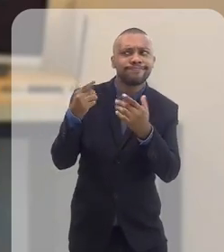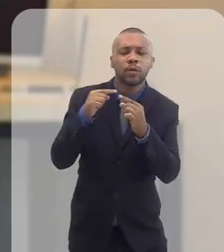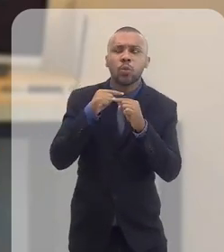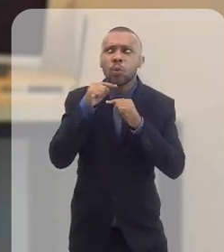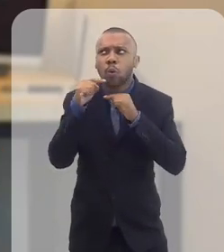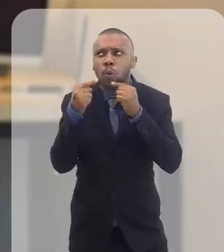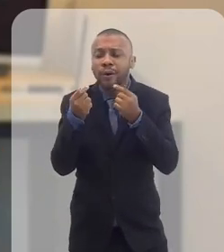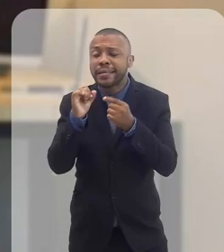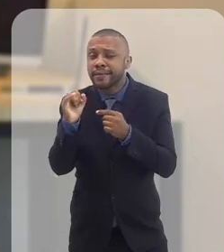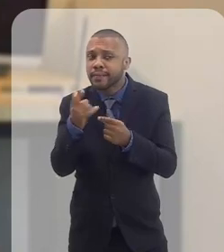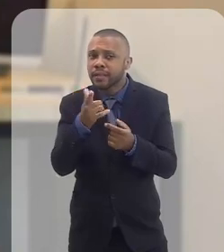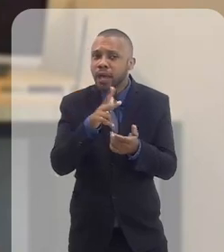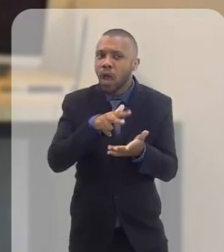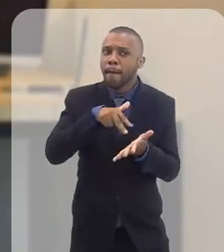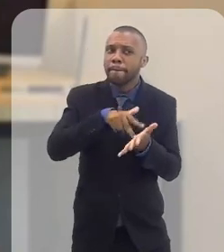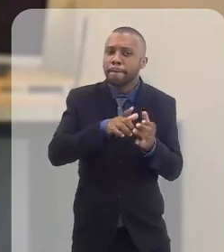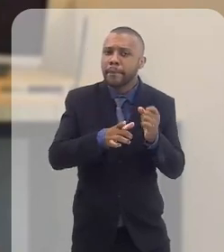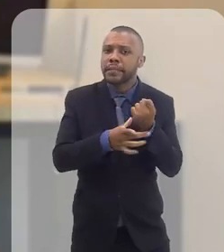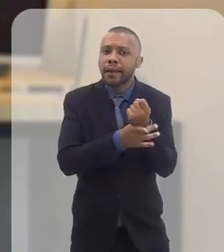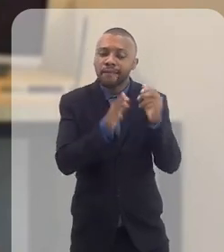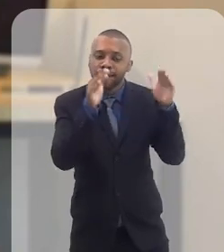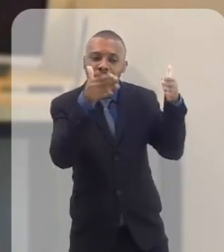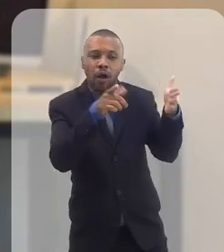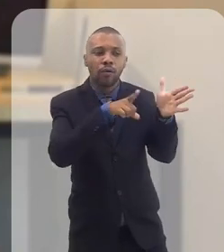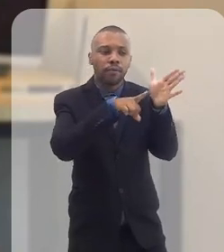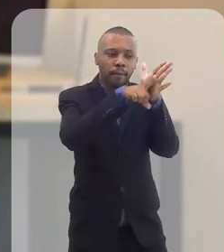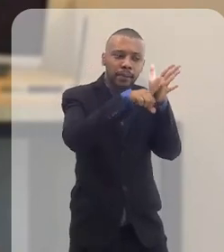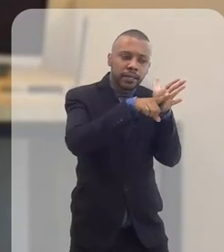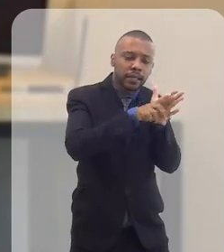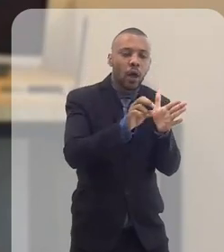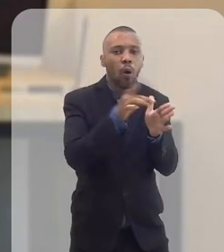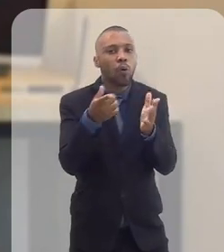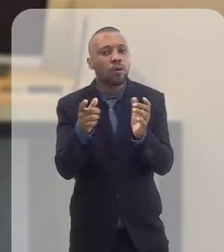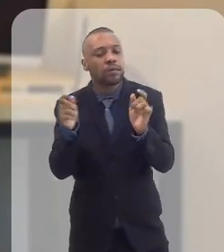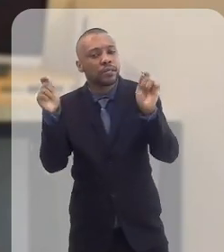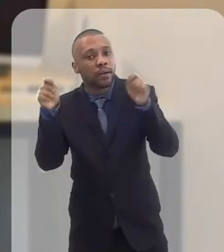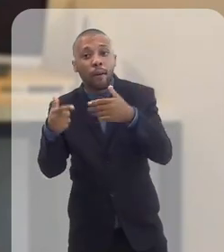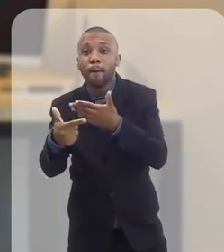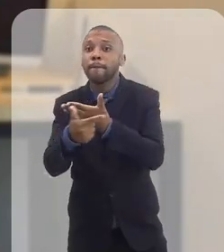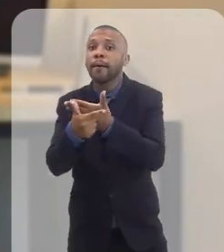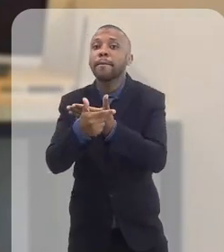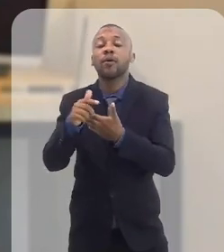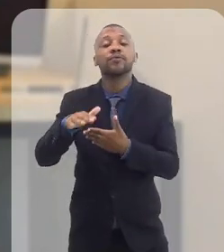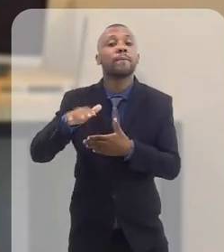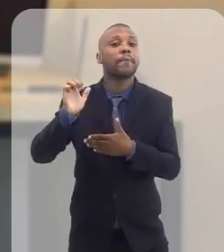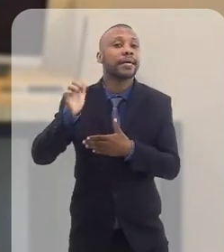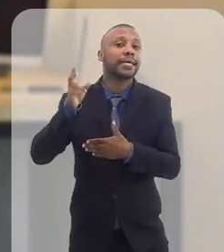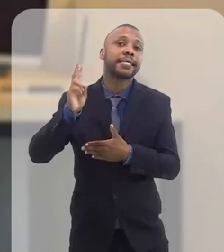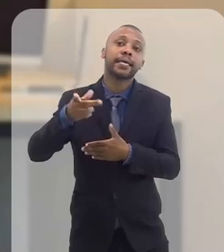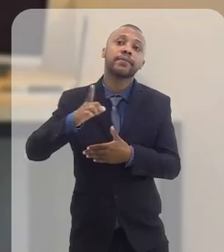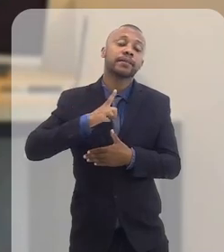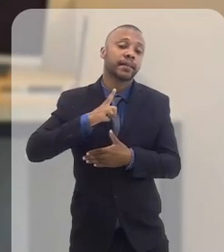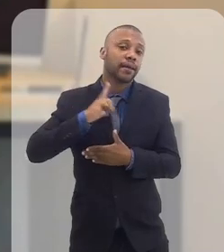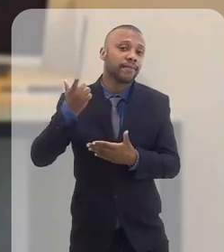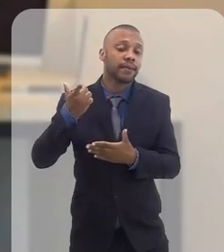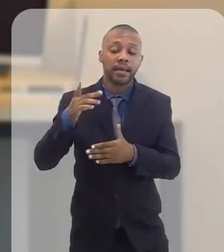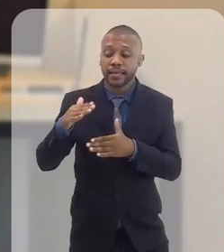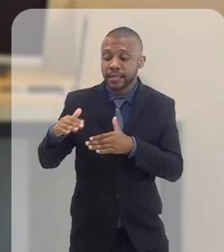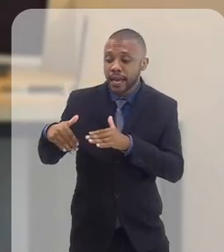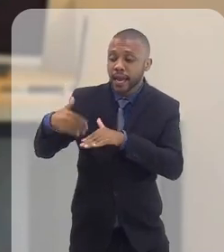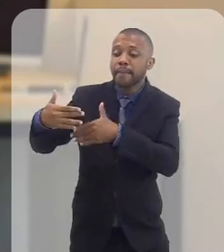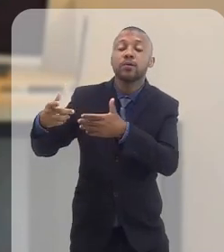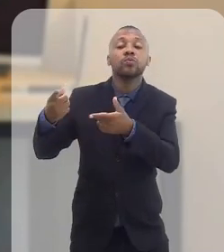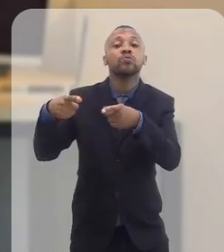nunca foi um questionamento para você se manter Não, firme na pesquisa ou desempenhar o papel de mãe. Sempre